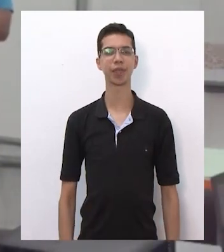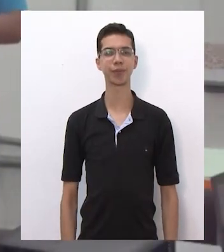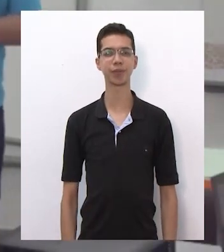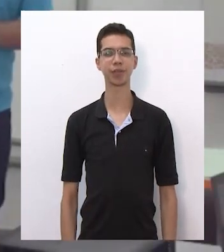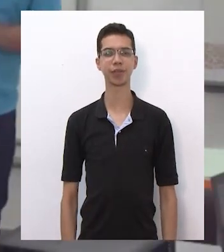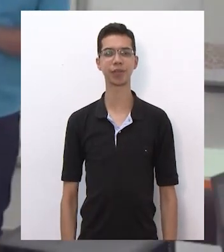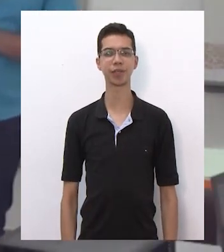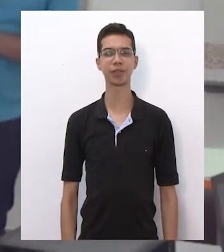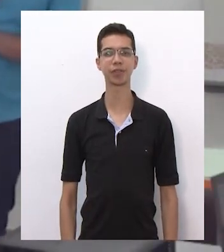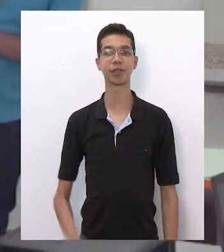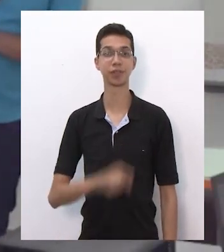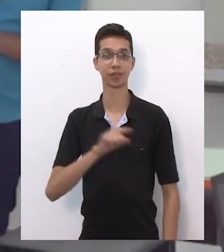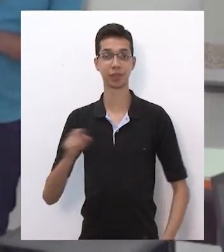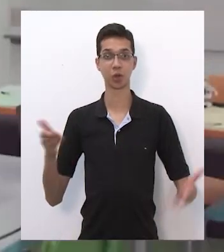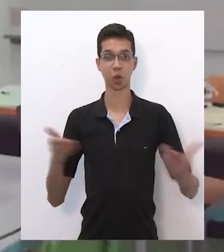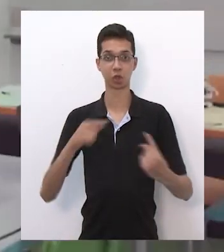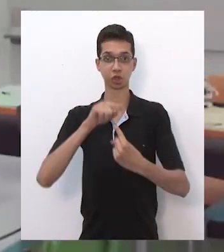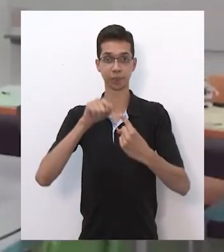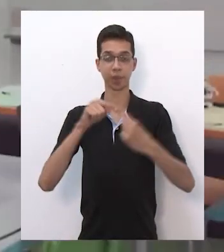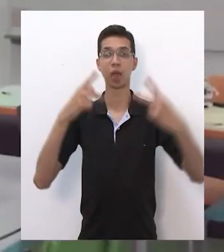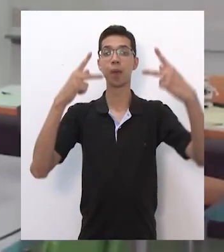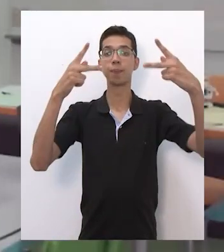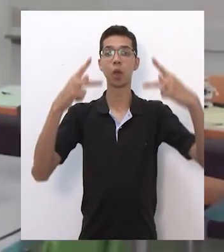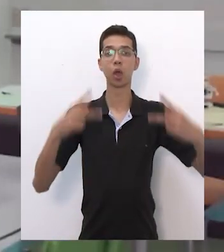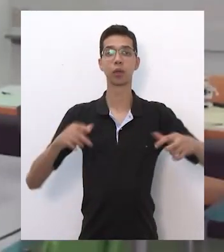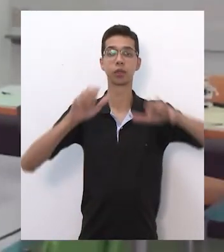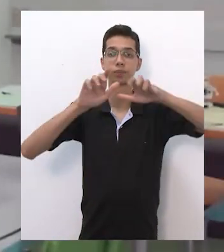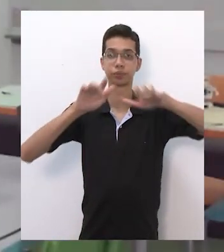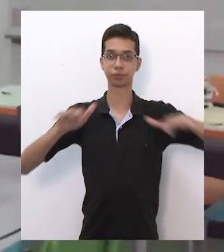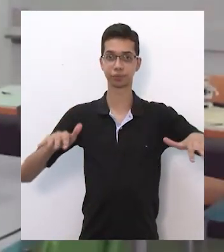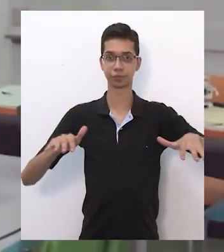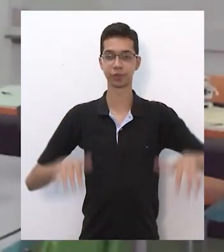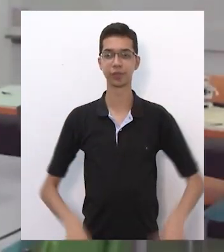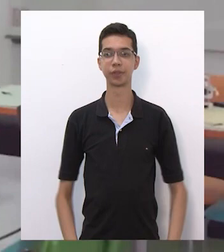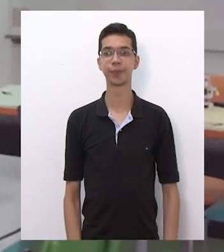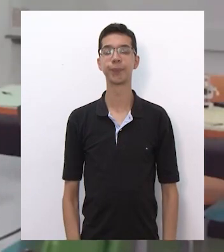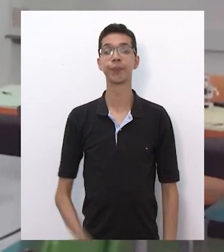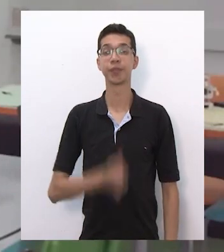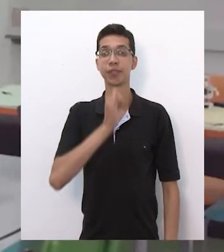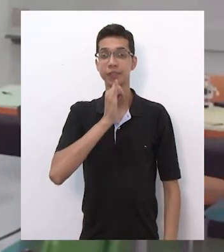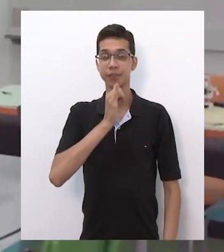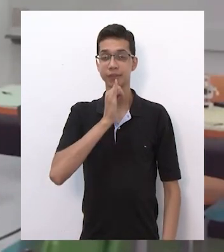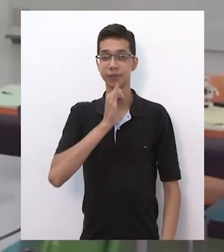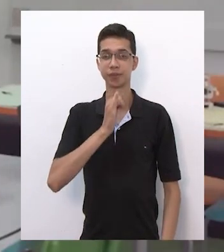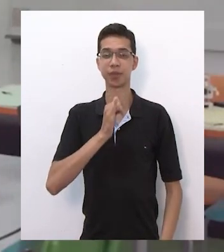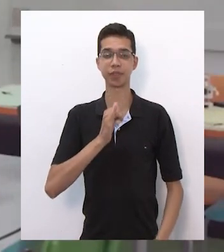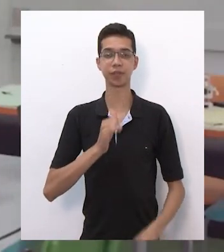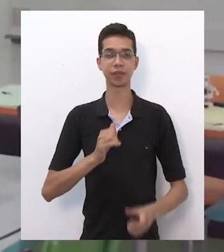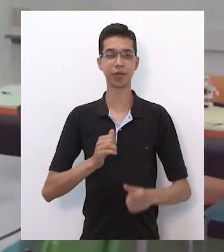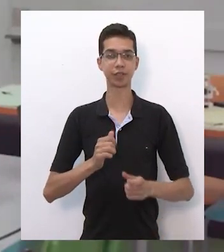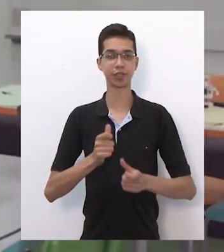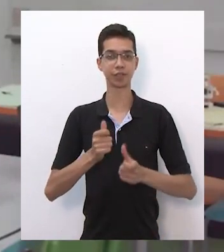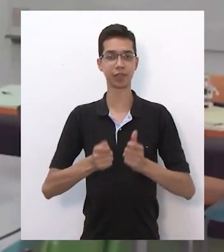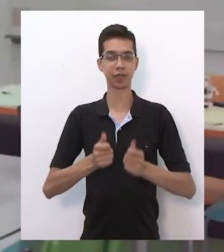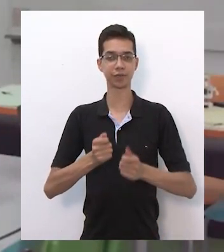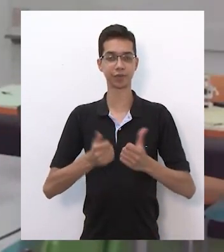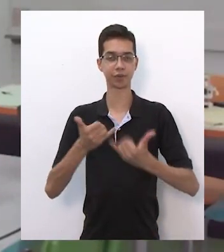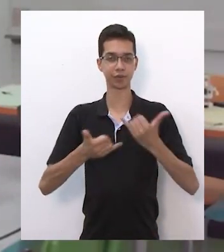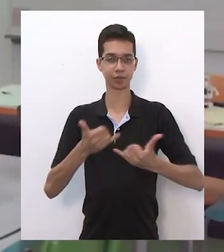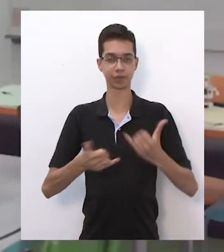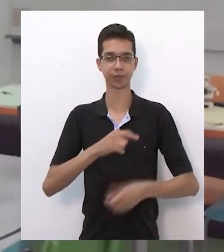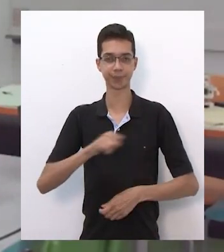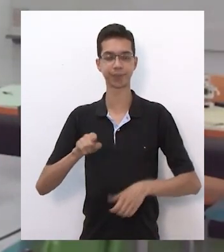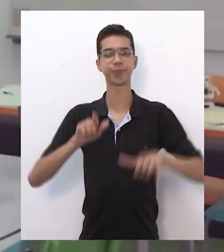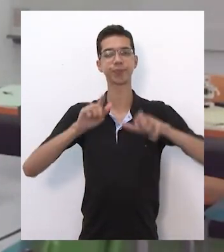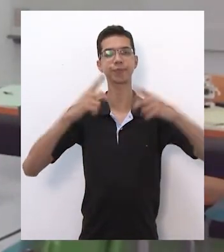é programar. Através de um jogo desplugado, vocês vão programar. Olha que